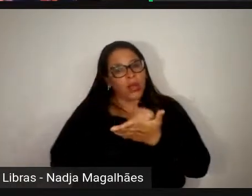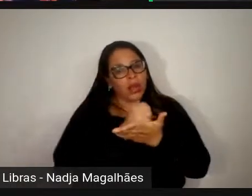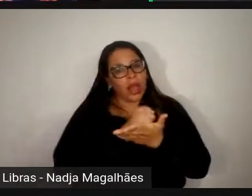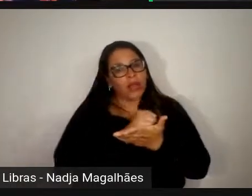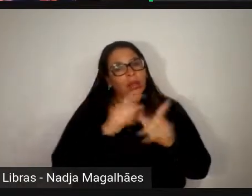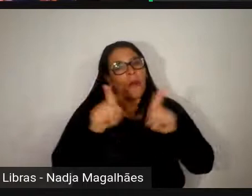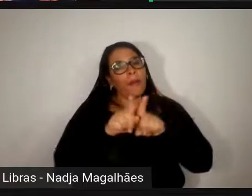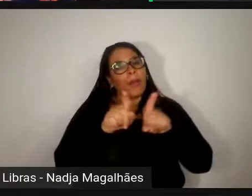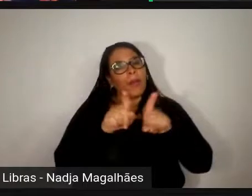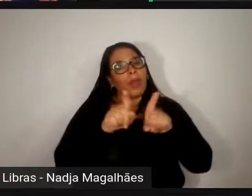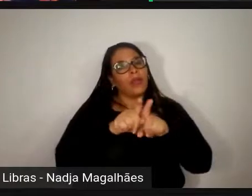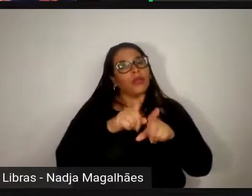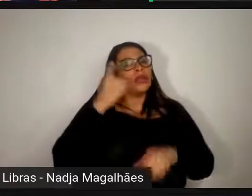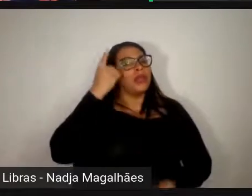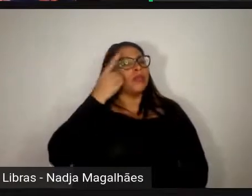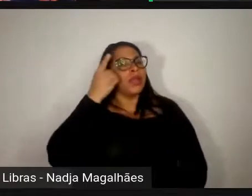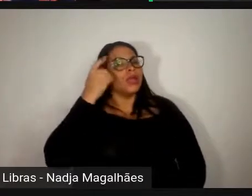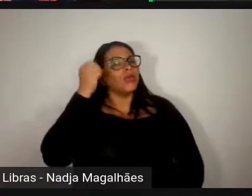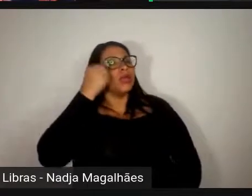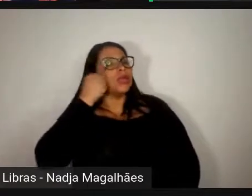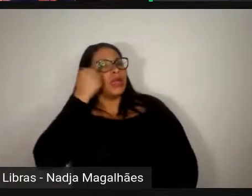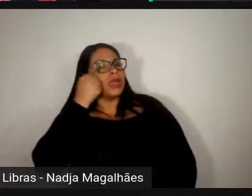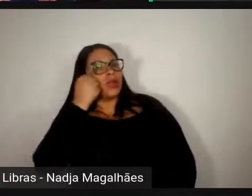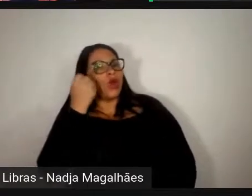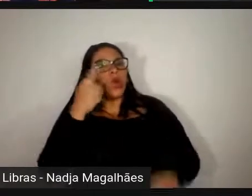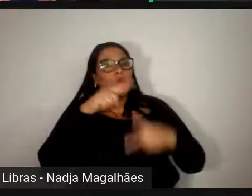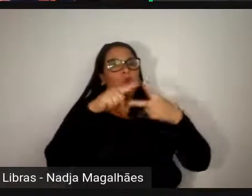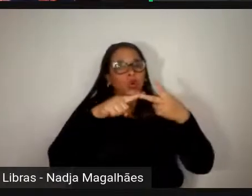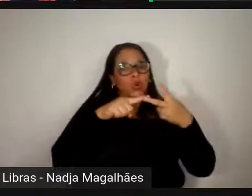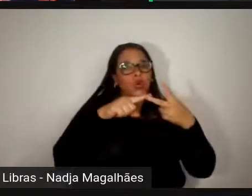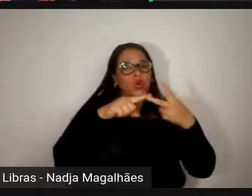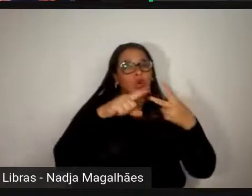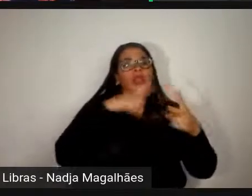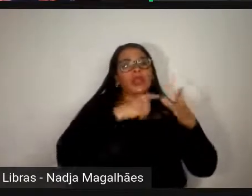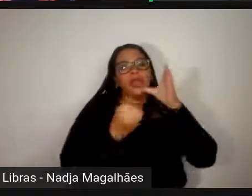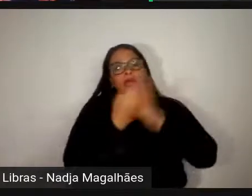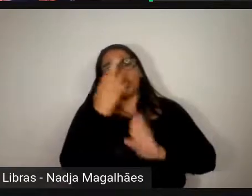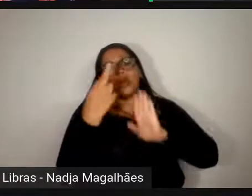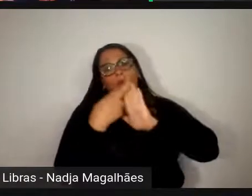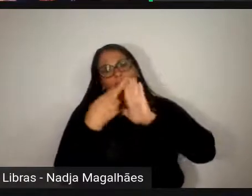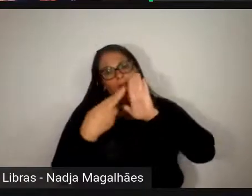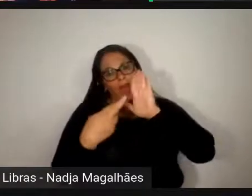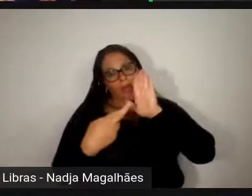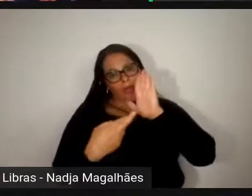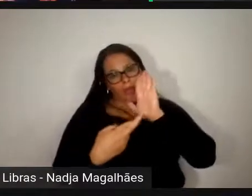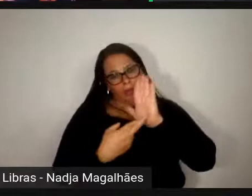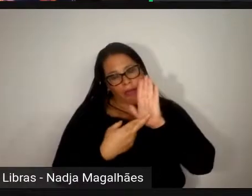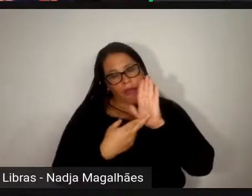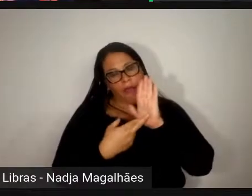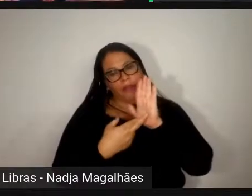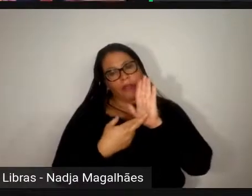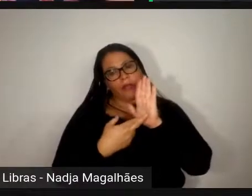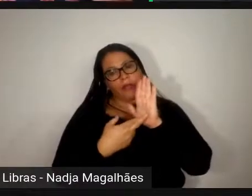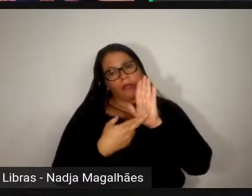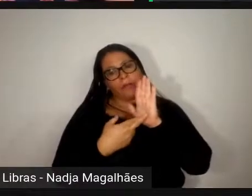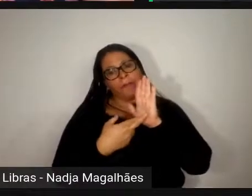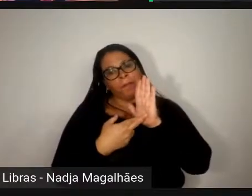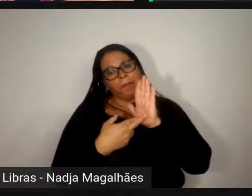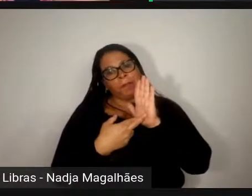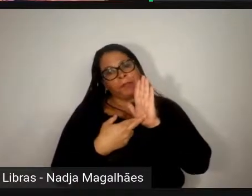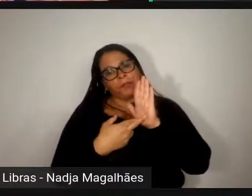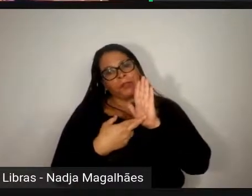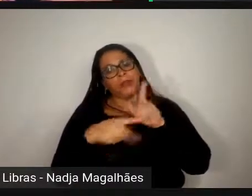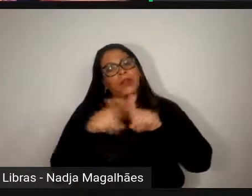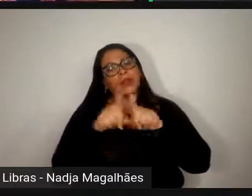bicameral de deputados e senadores. São eles que estabelecem as regras, e que, inclusive, regras, inclusive, até